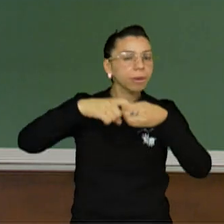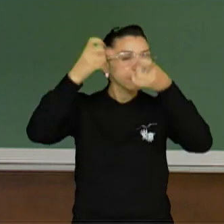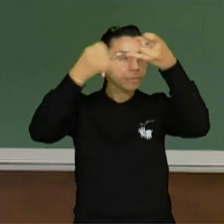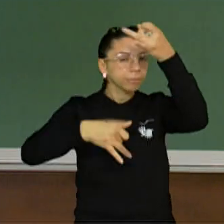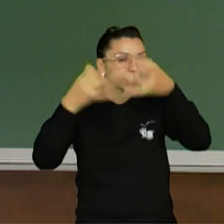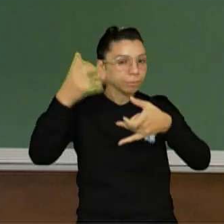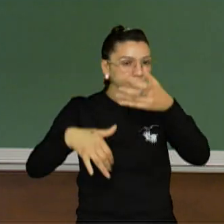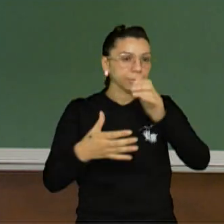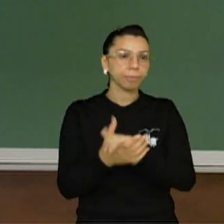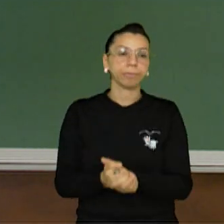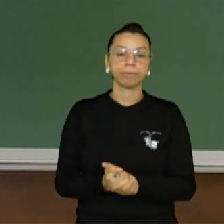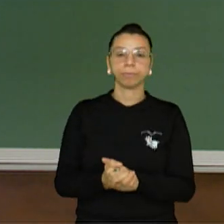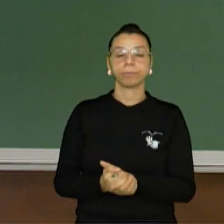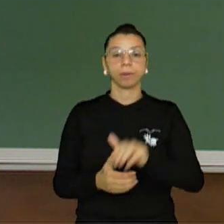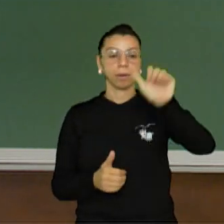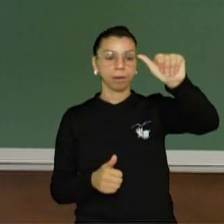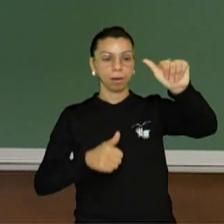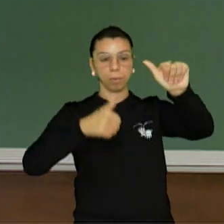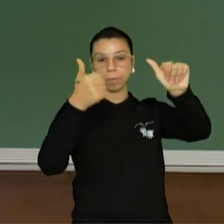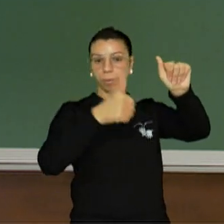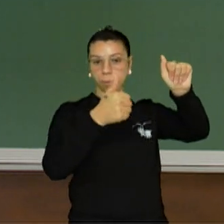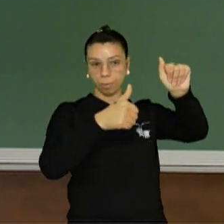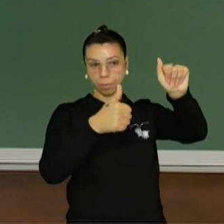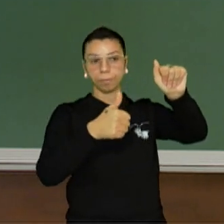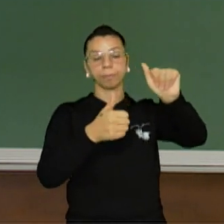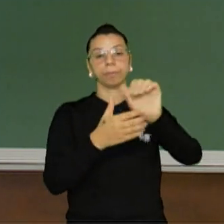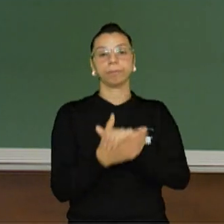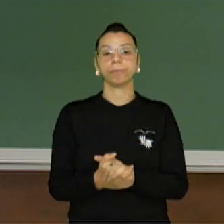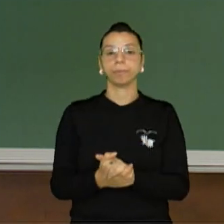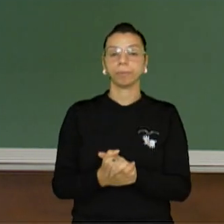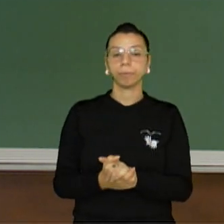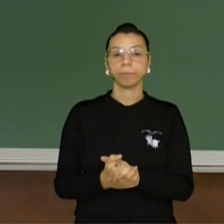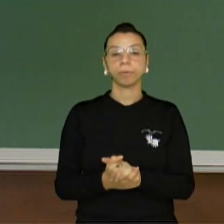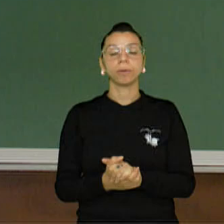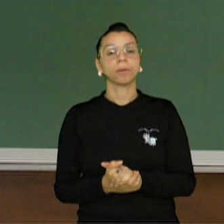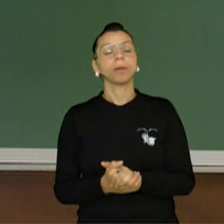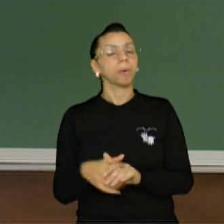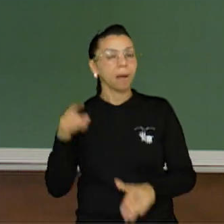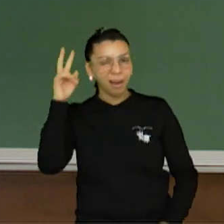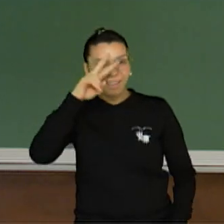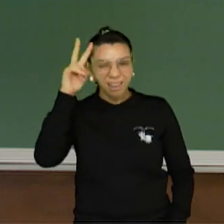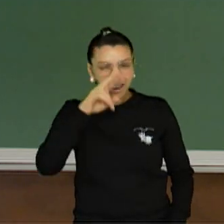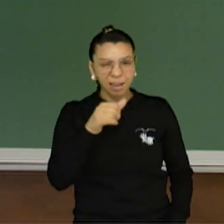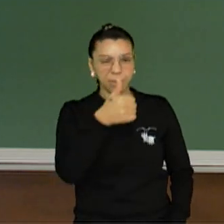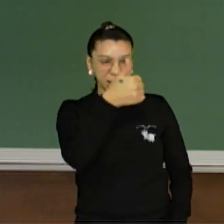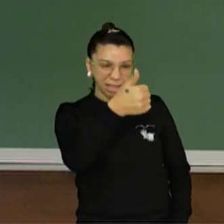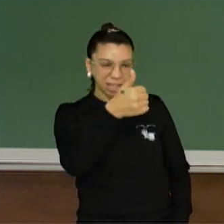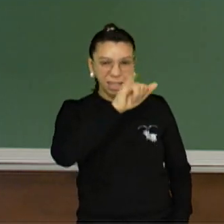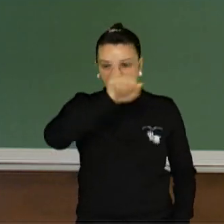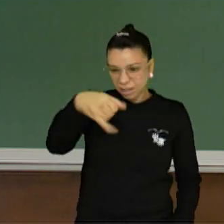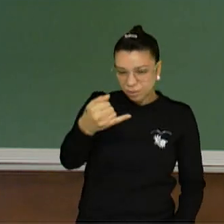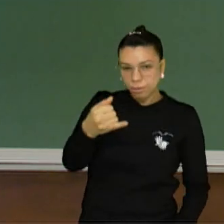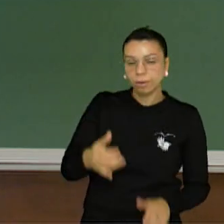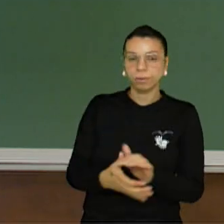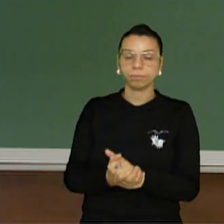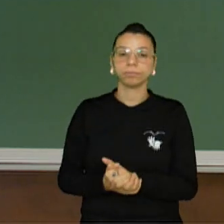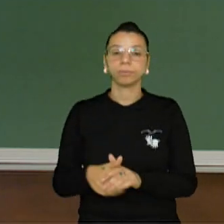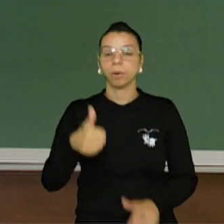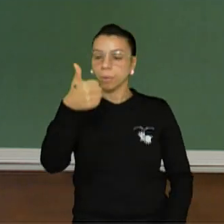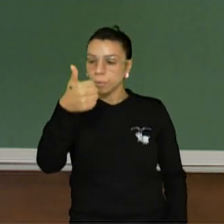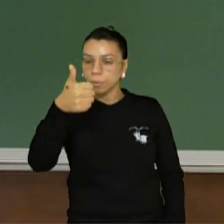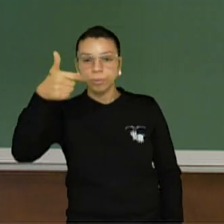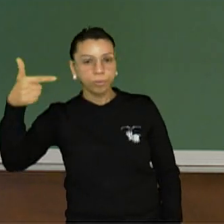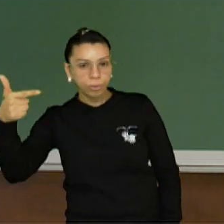aqui. Ó, A11. Então, esse é o I e esse é o J. tá? Aqui, 1, 2. Repara